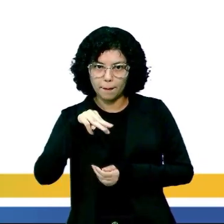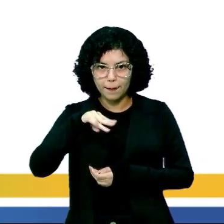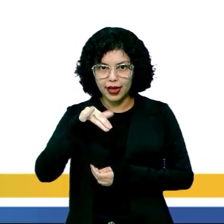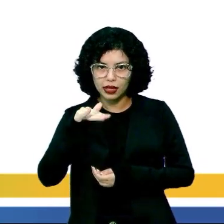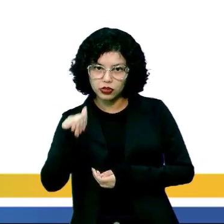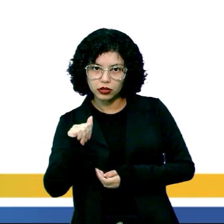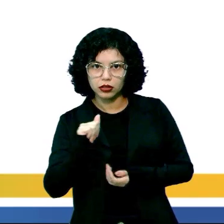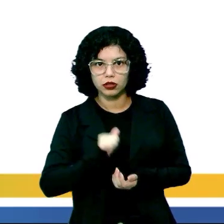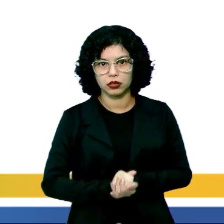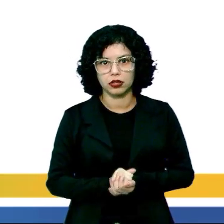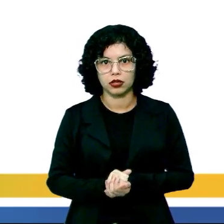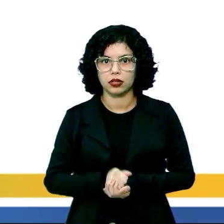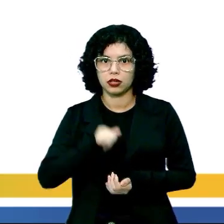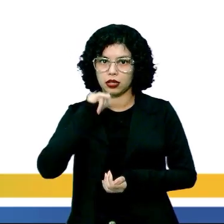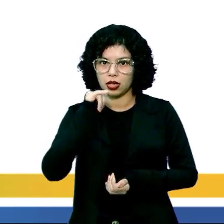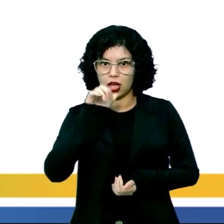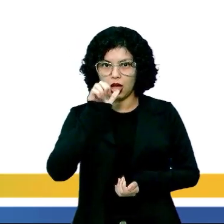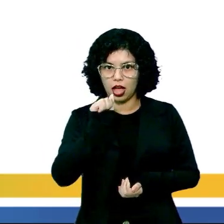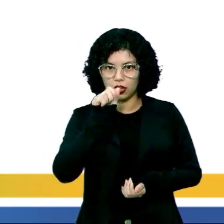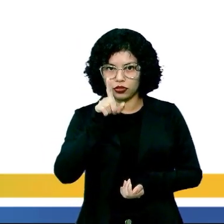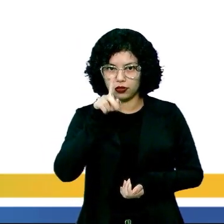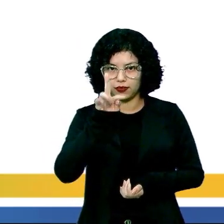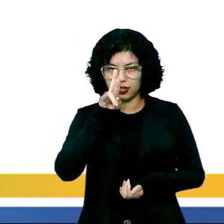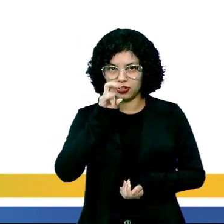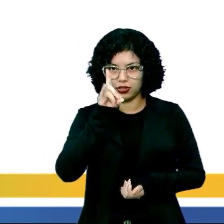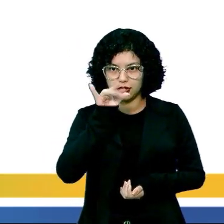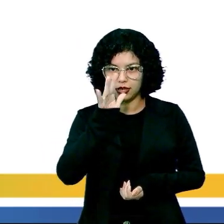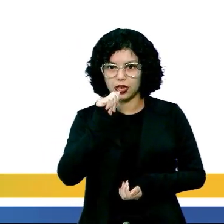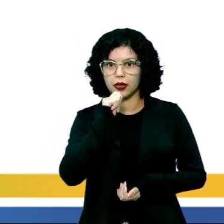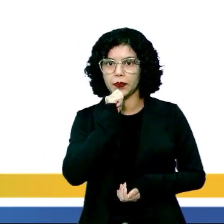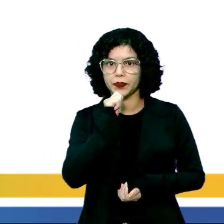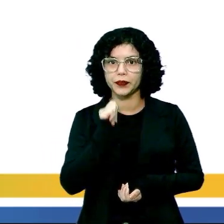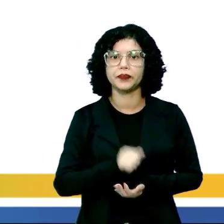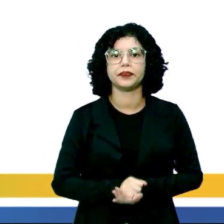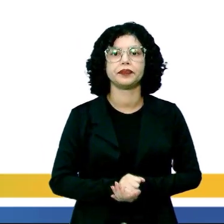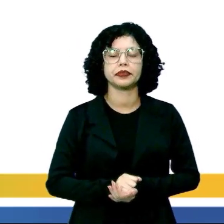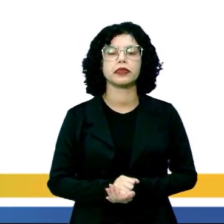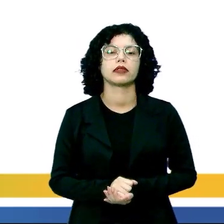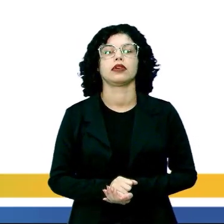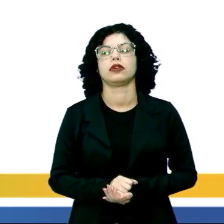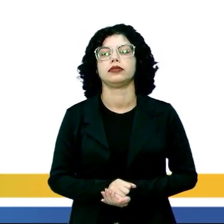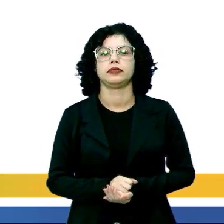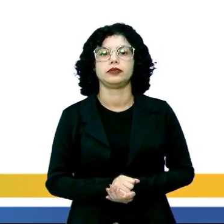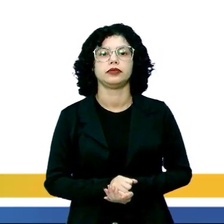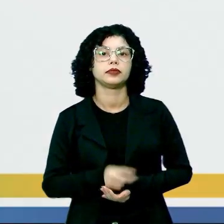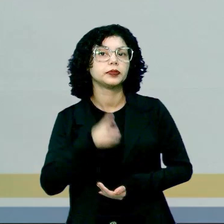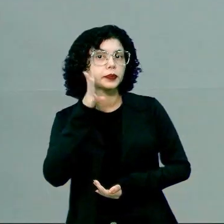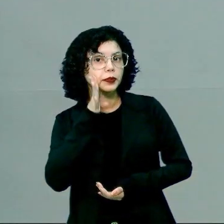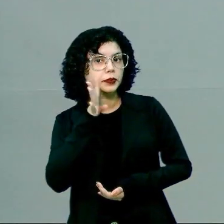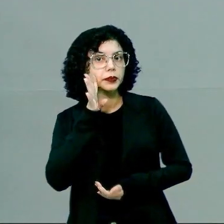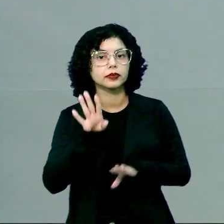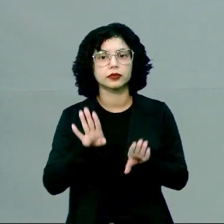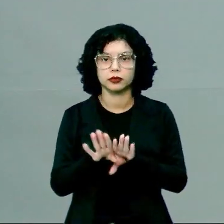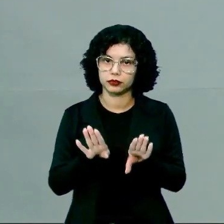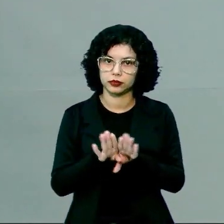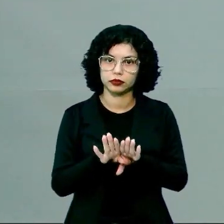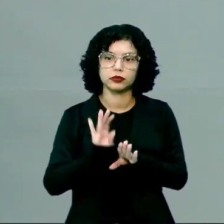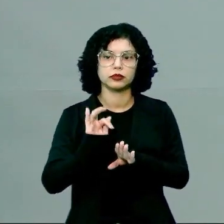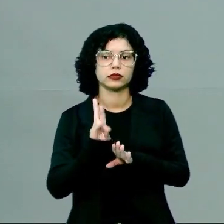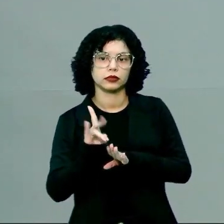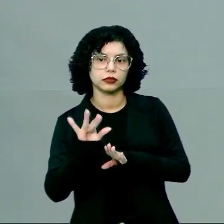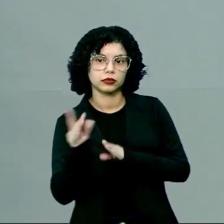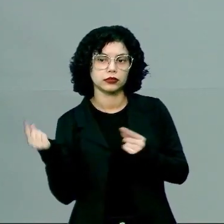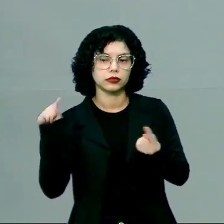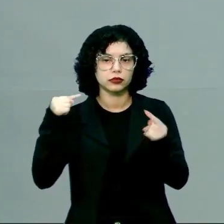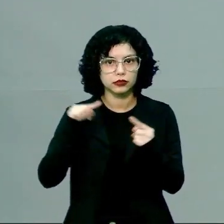média e a túnica adventícia, tá certo? O interessante também é que a artéria,